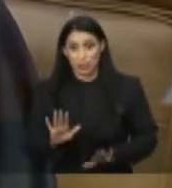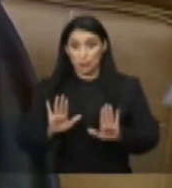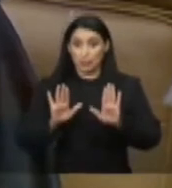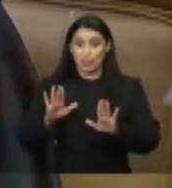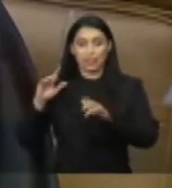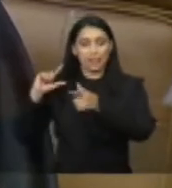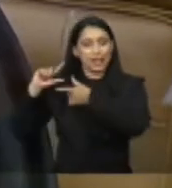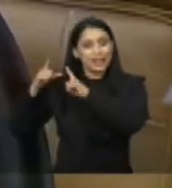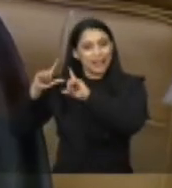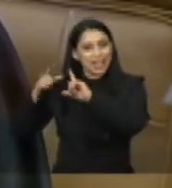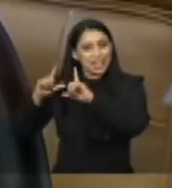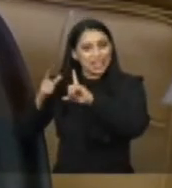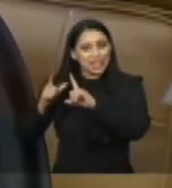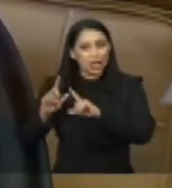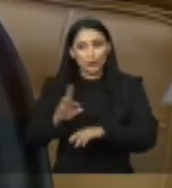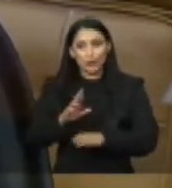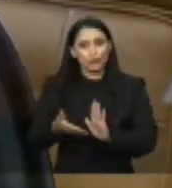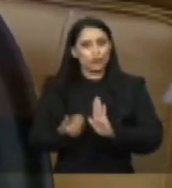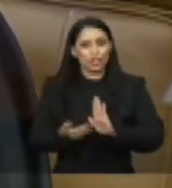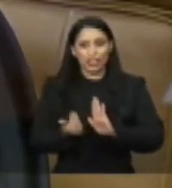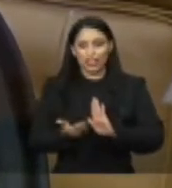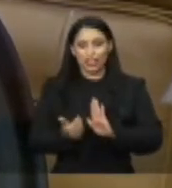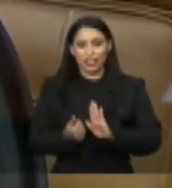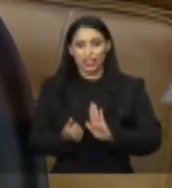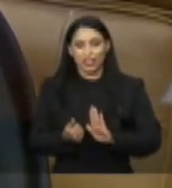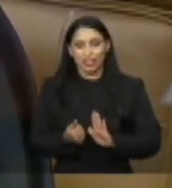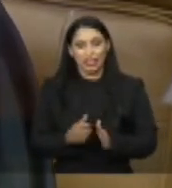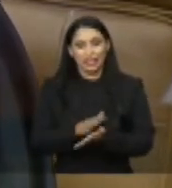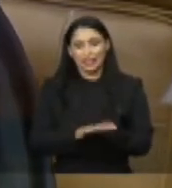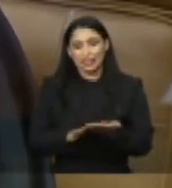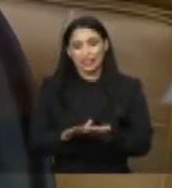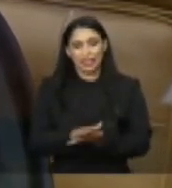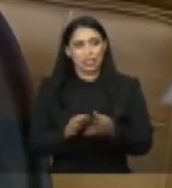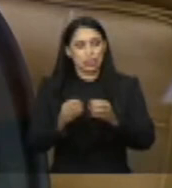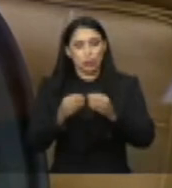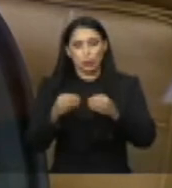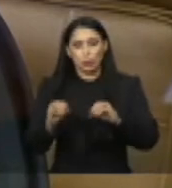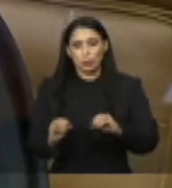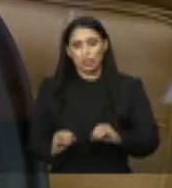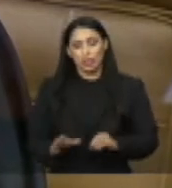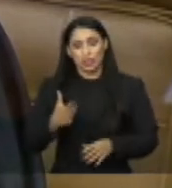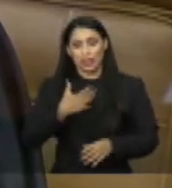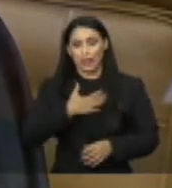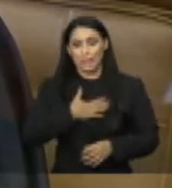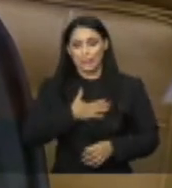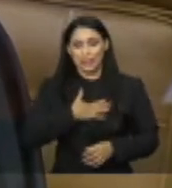tradição que é salutar, não ofusca, não inibe, não prejudica a